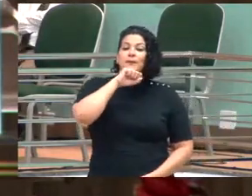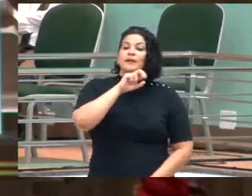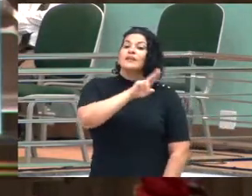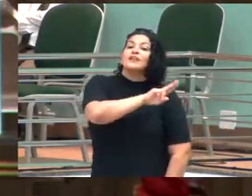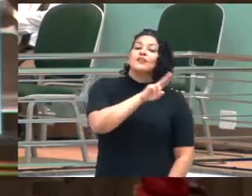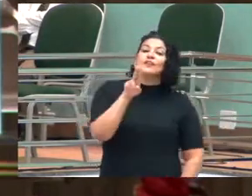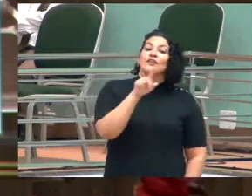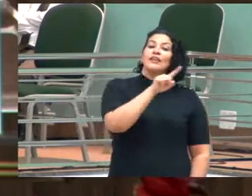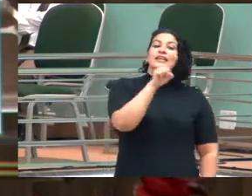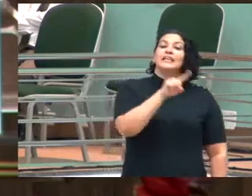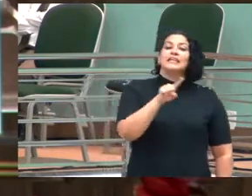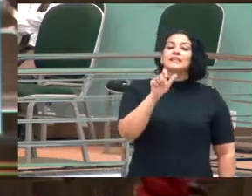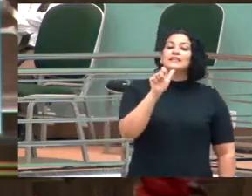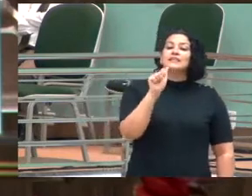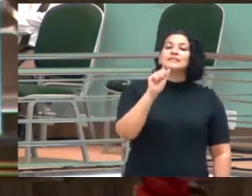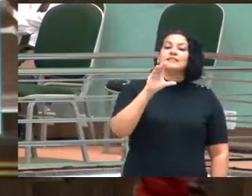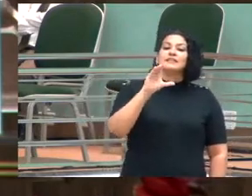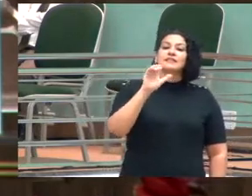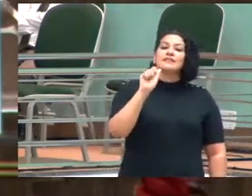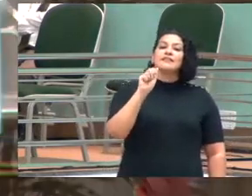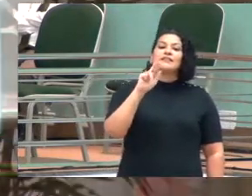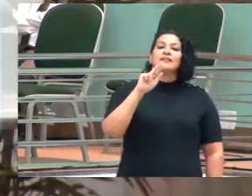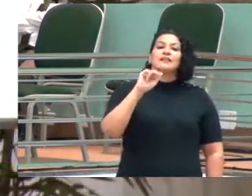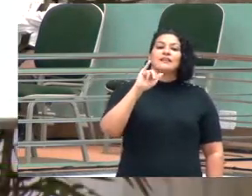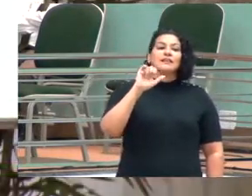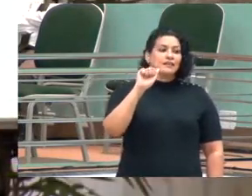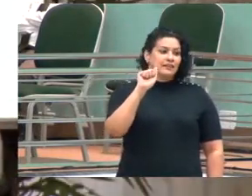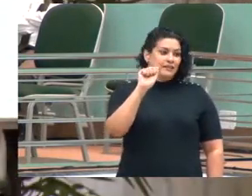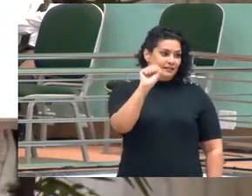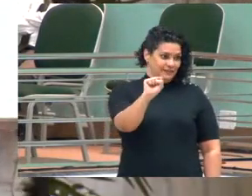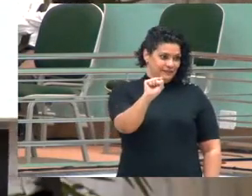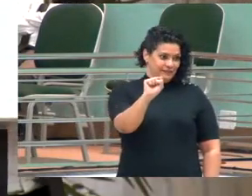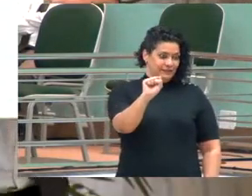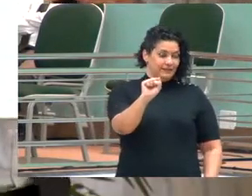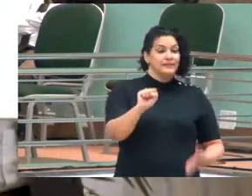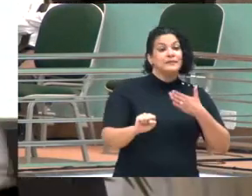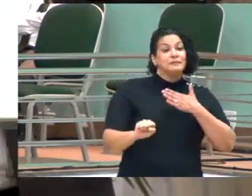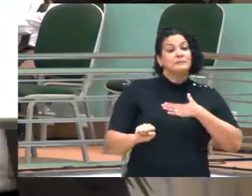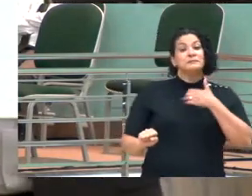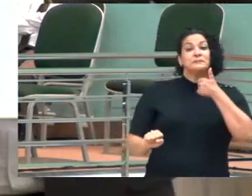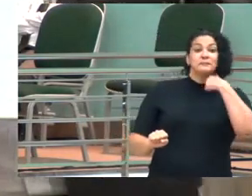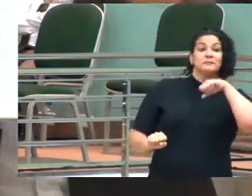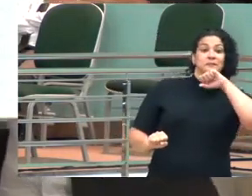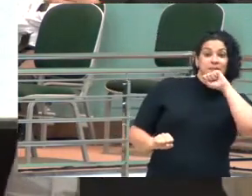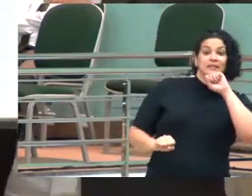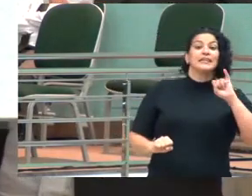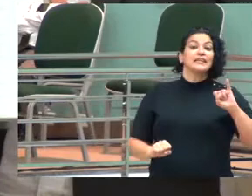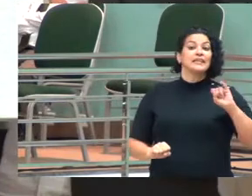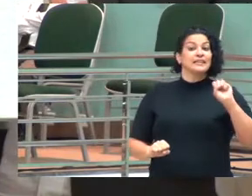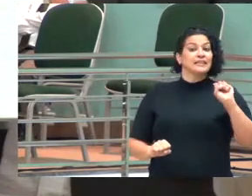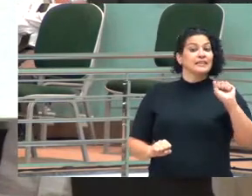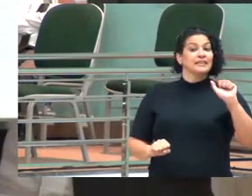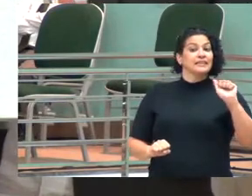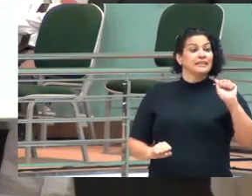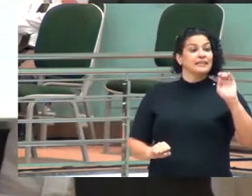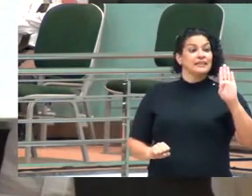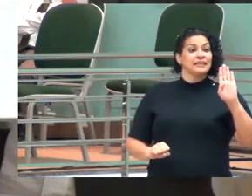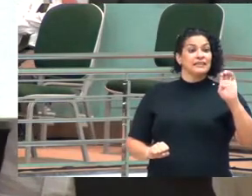Certa feita, meu pai estava no templo e apareceu a ele um anjo,